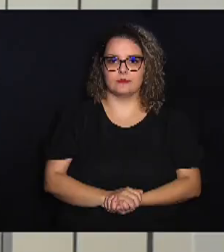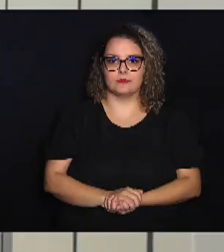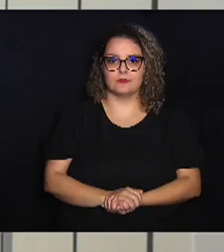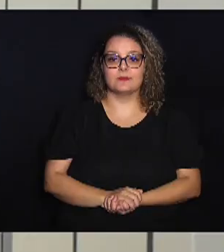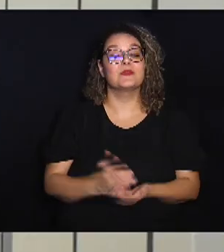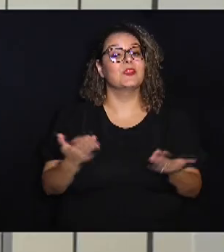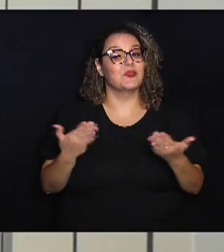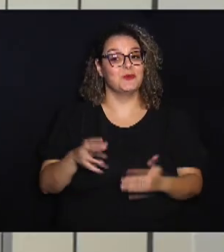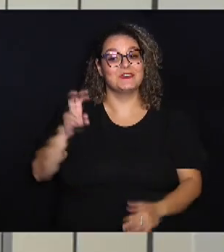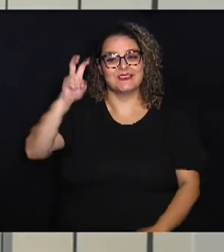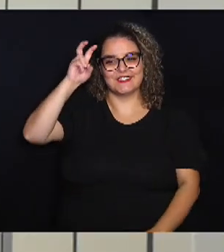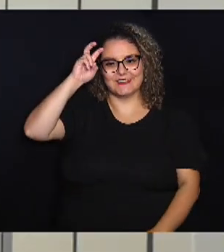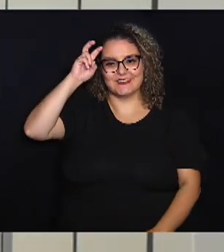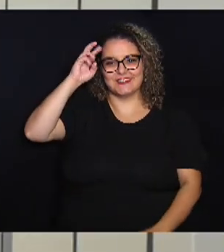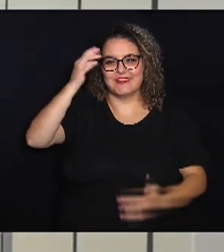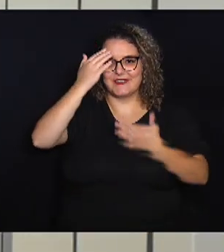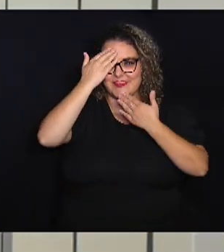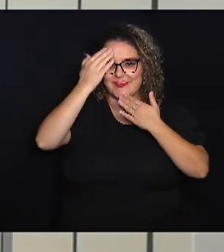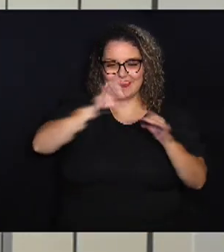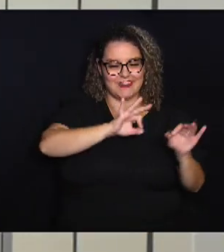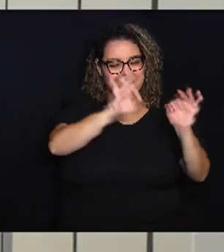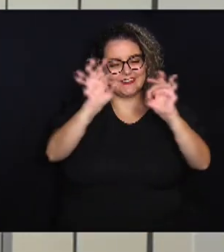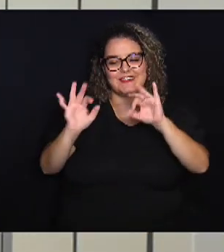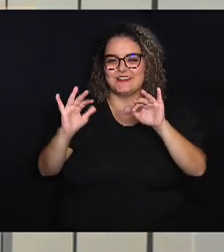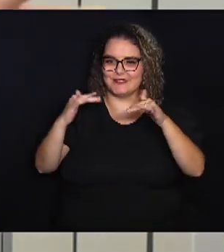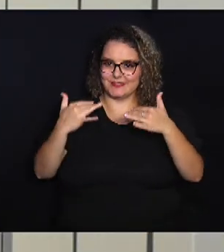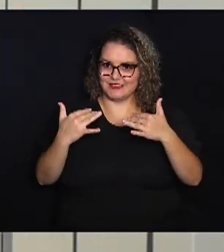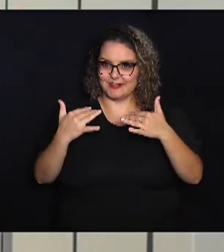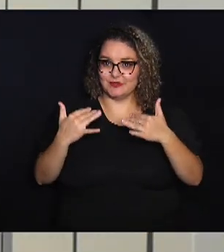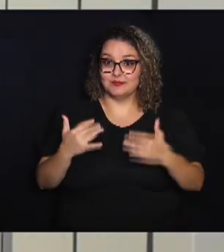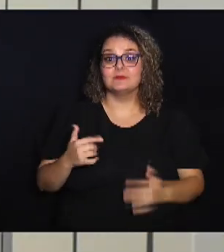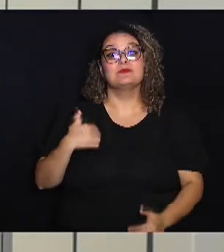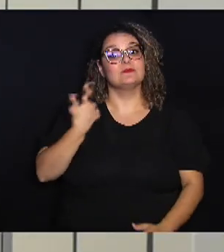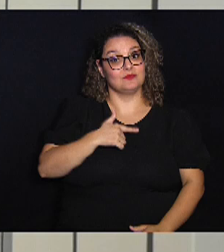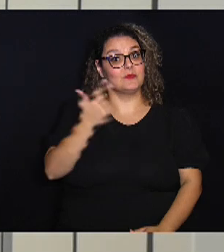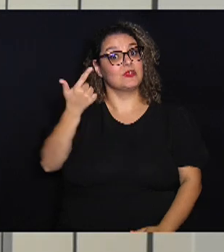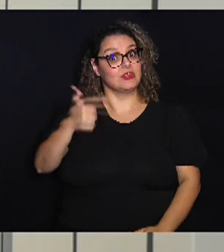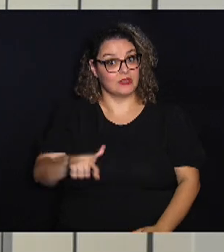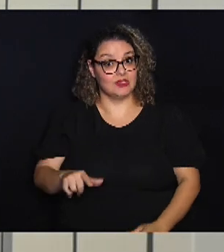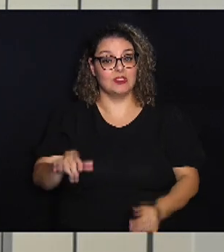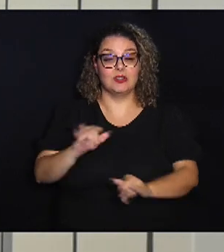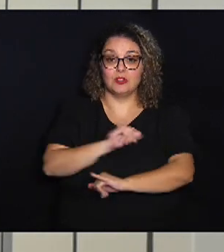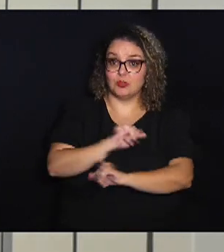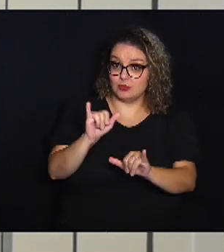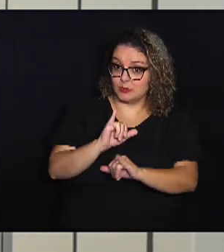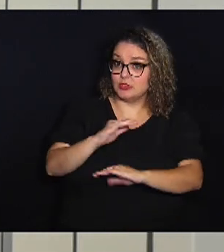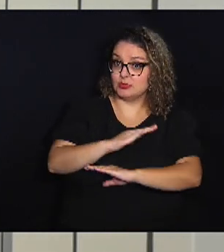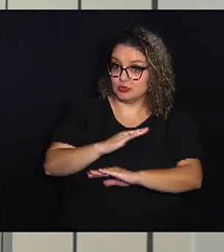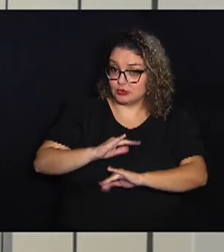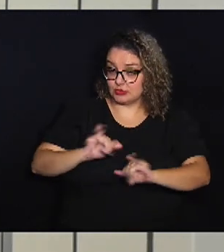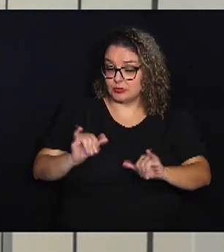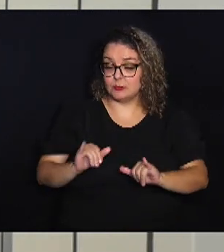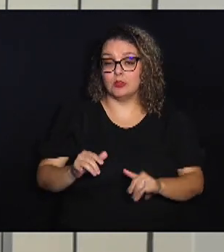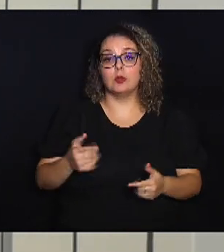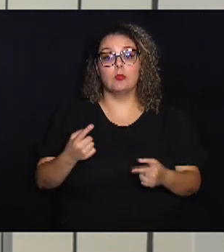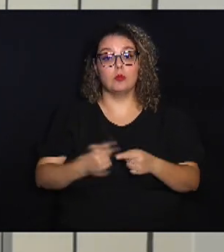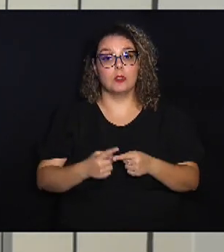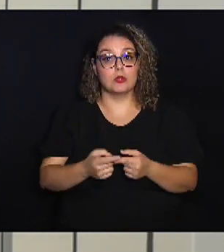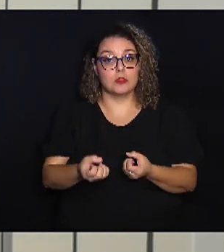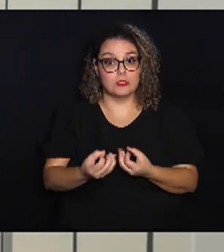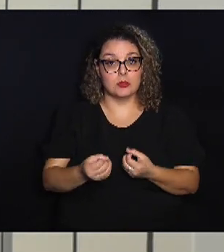Hoje é quinta-feira, muito obrigado pela sua companhia, pela sua audiência. A gente segue aqui com o Jornal Câmara Notícia, porque dados